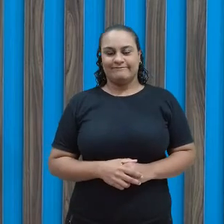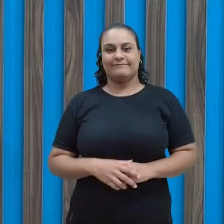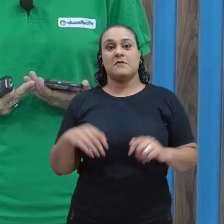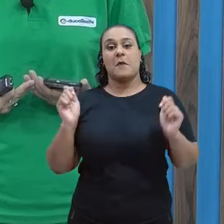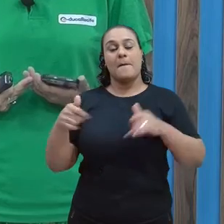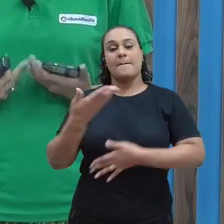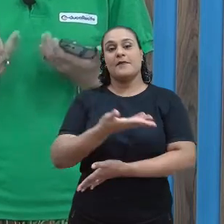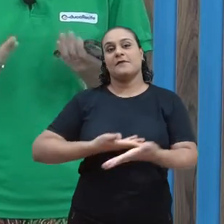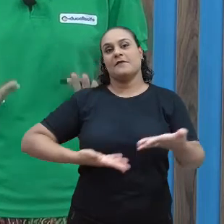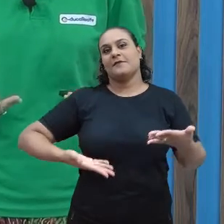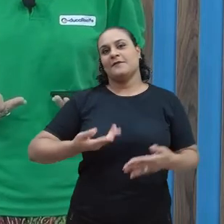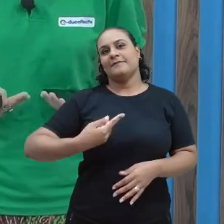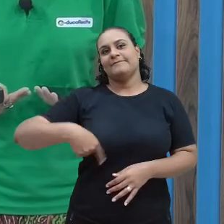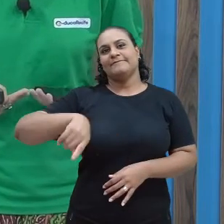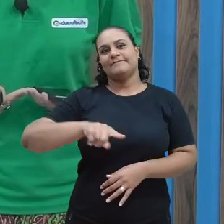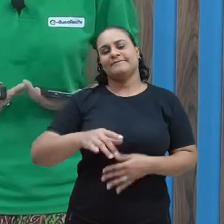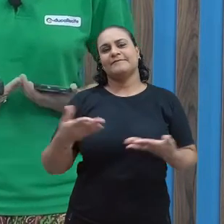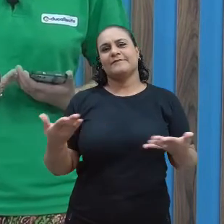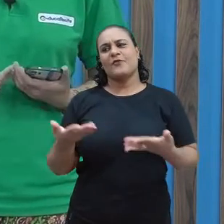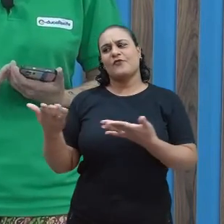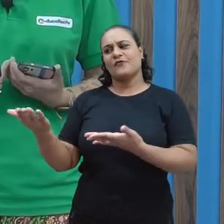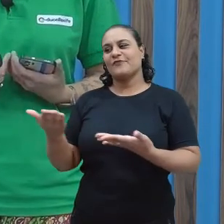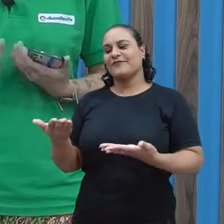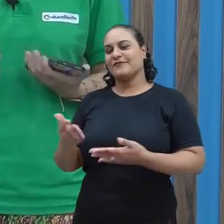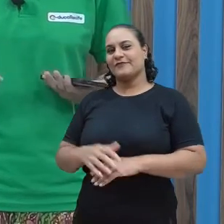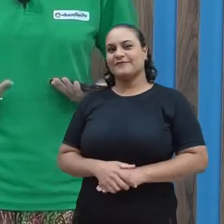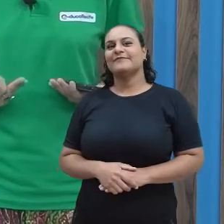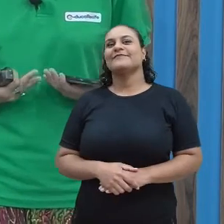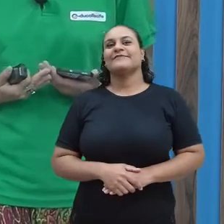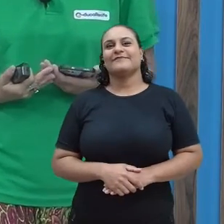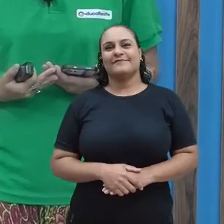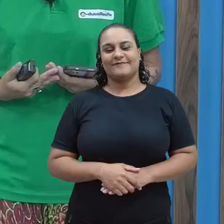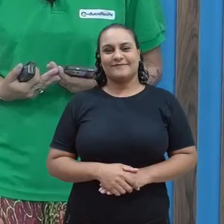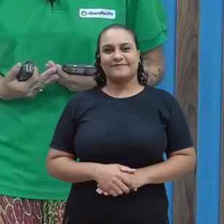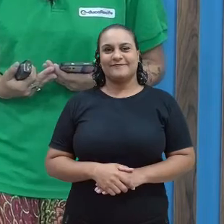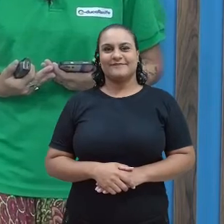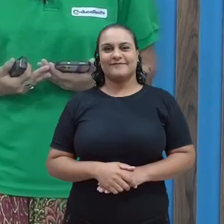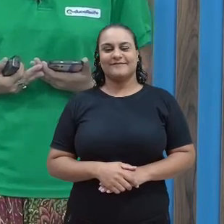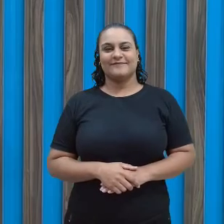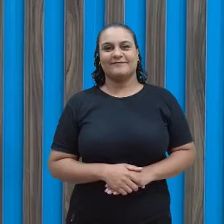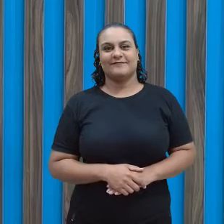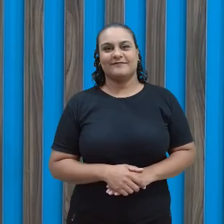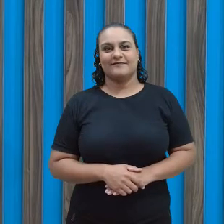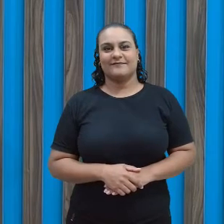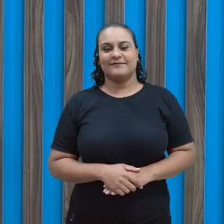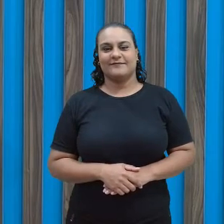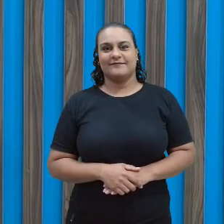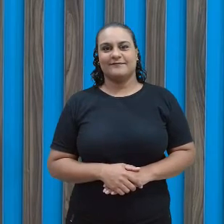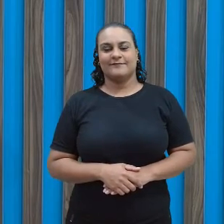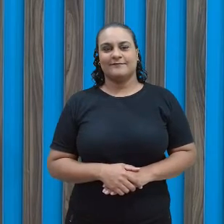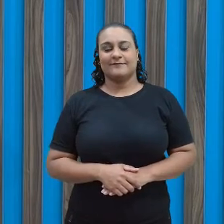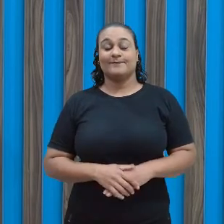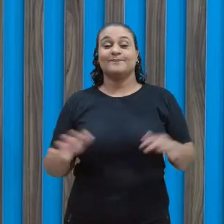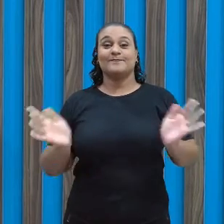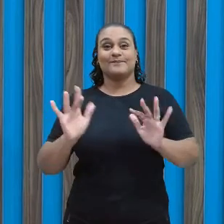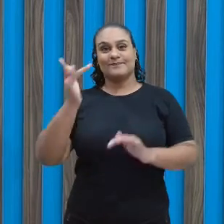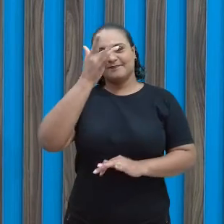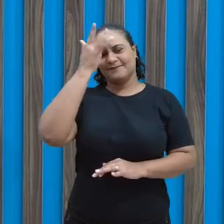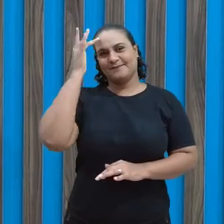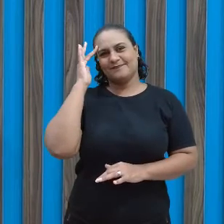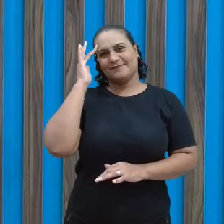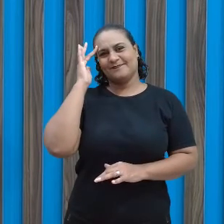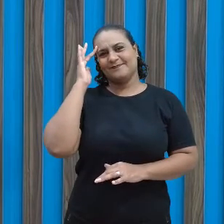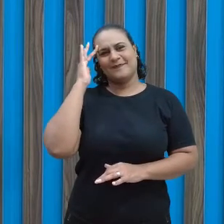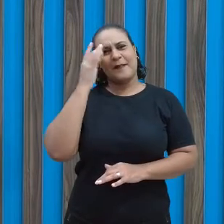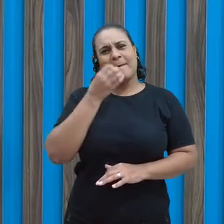com vocês, e eu vou passar agora a palavra para ela, para que ela dê uma palavrinha aí com vocês. Oi, pessoal, que bom estar